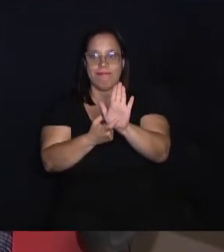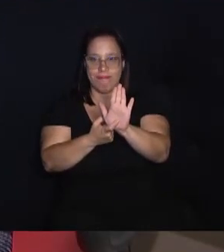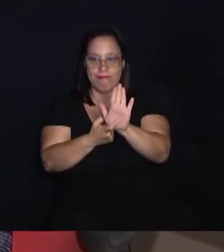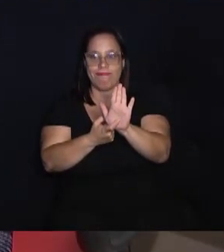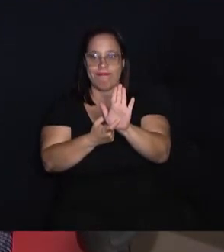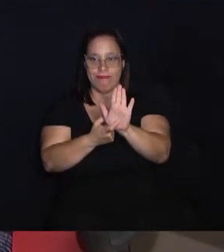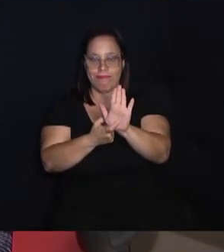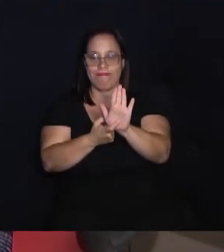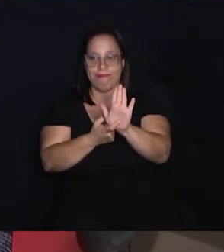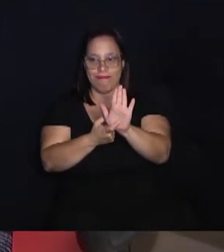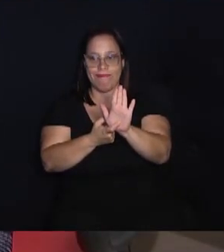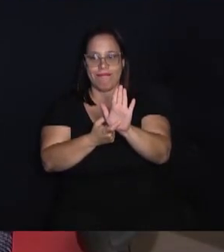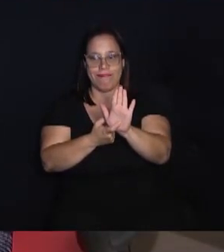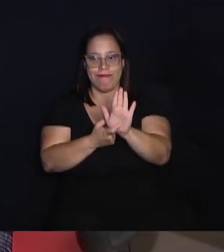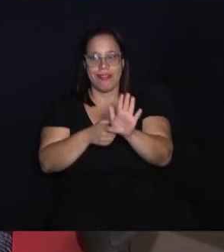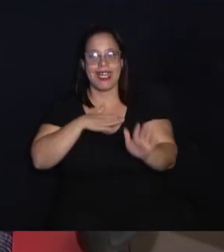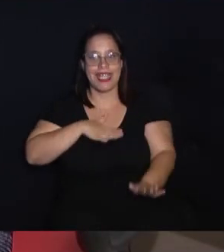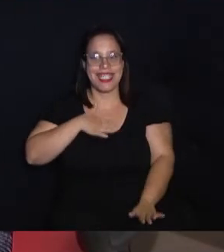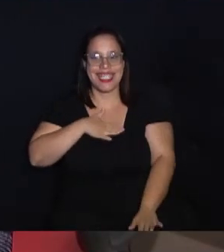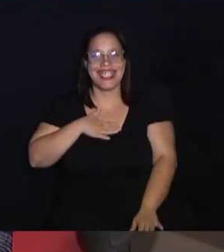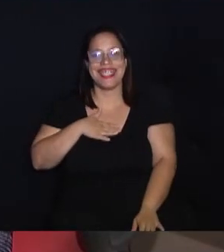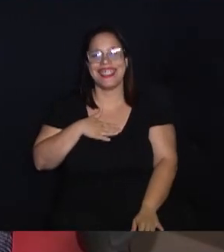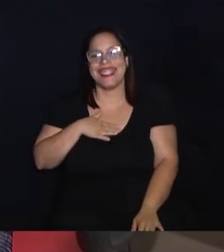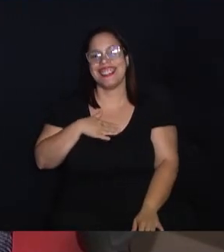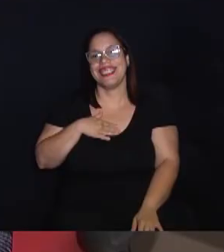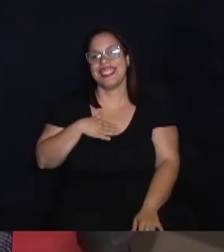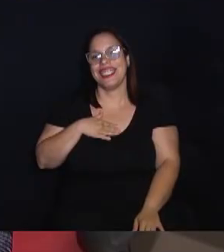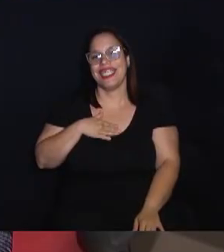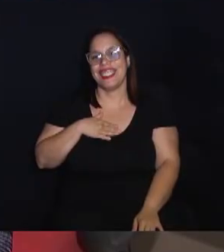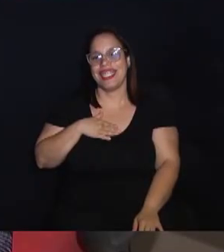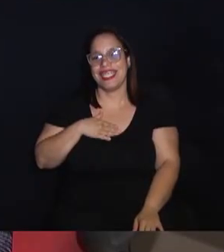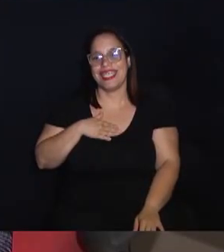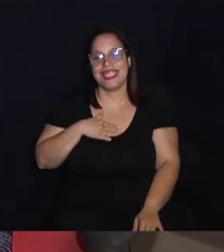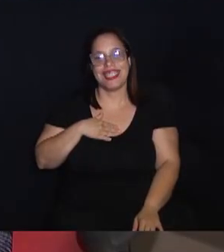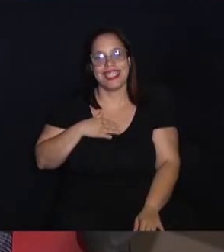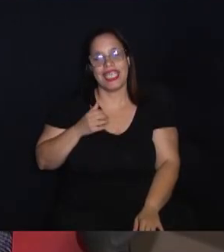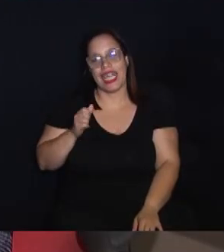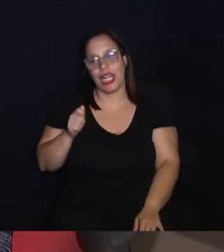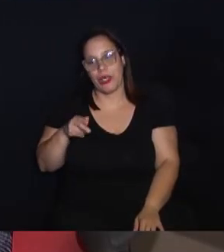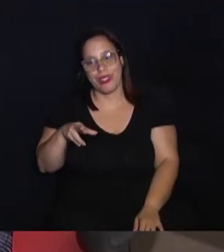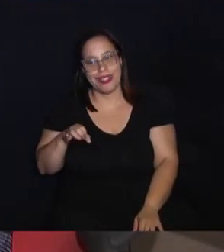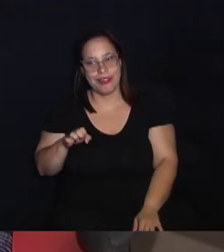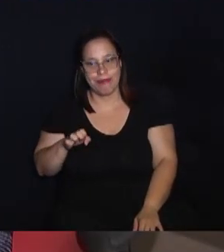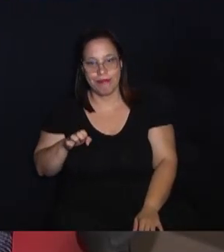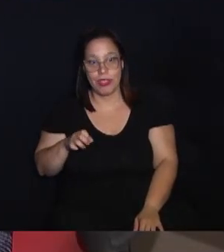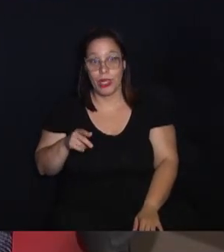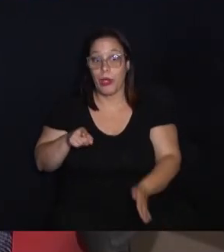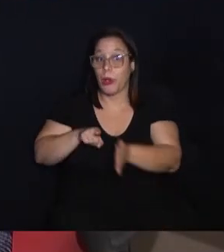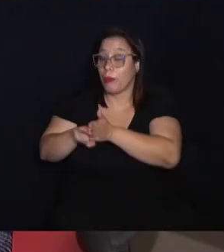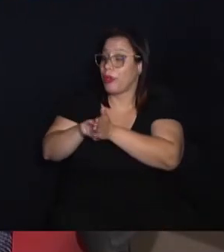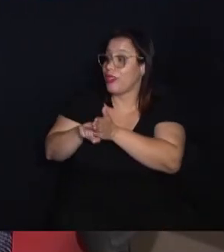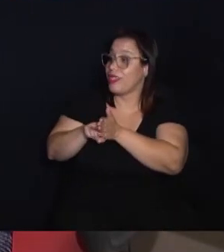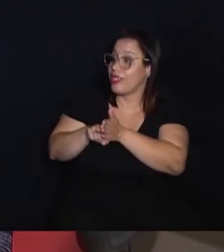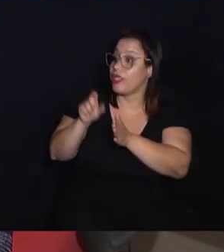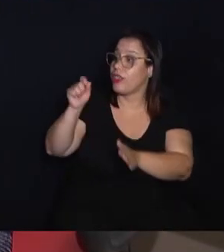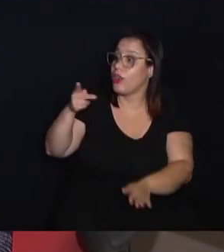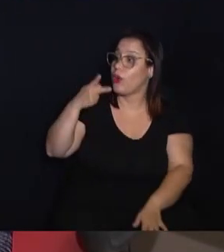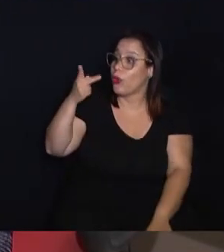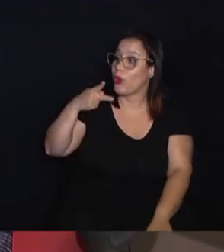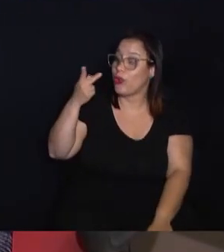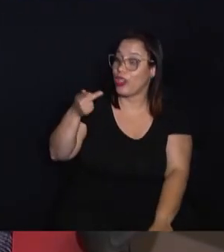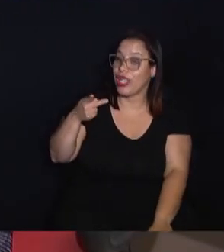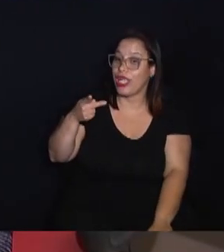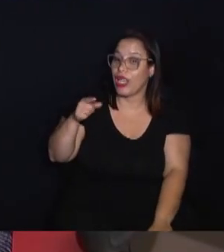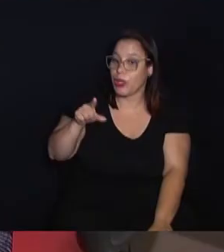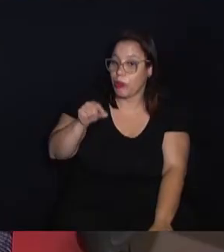Tinhoso. Mas gosto também muito do Abdulrazak Gurnah, não é? É um autor. Eu perguntei isso porque o que você falar que é o